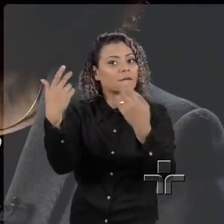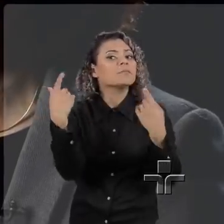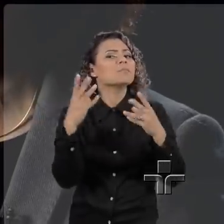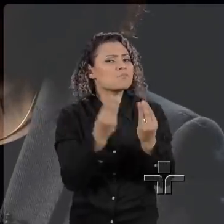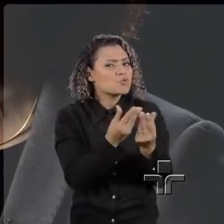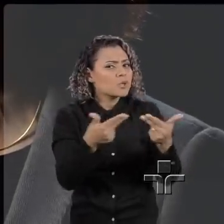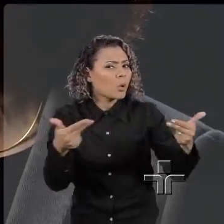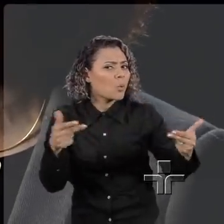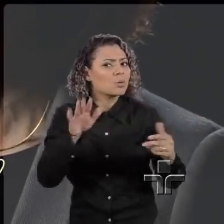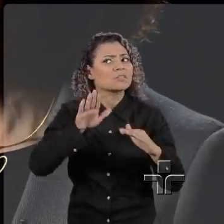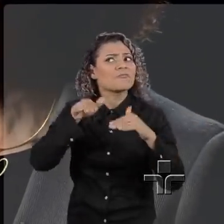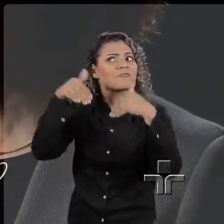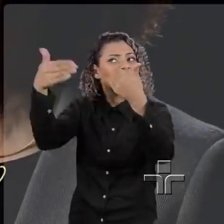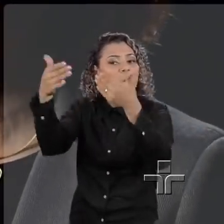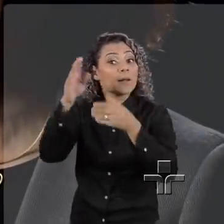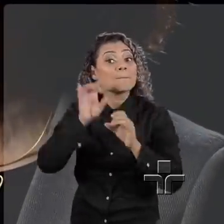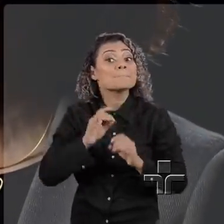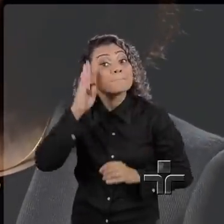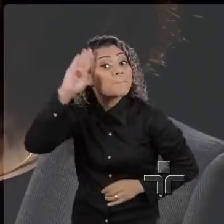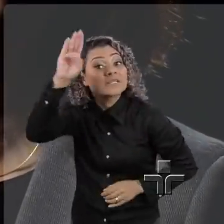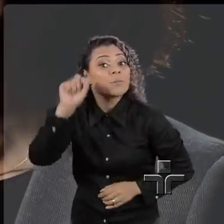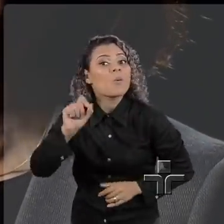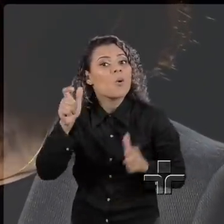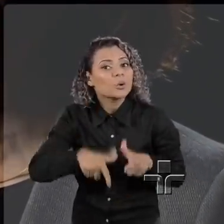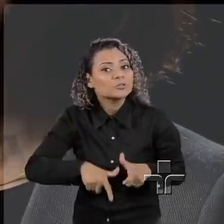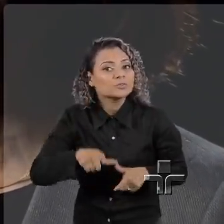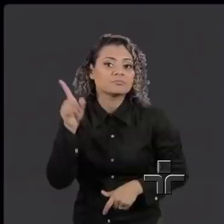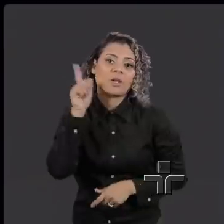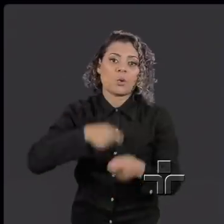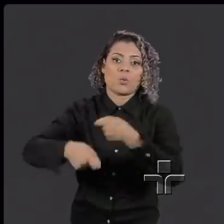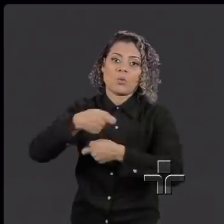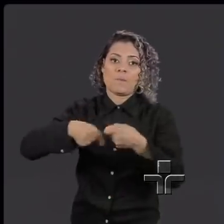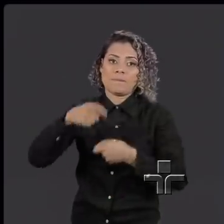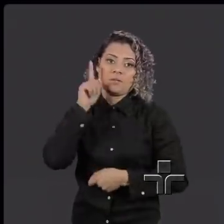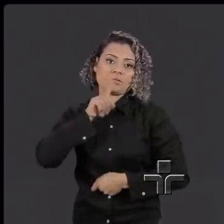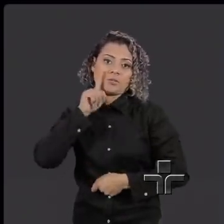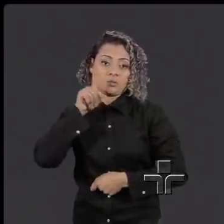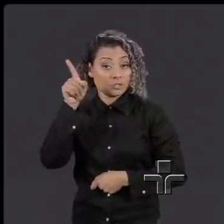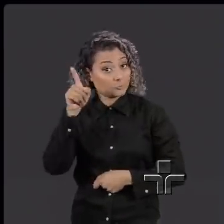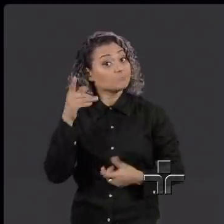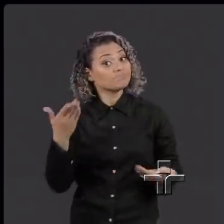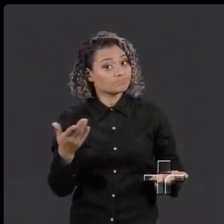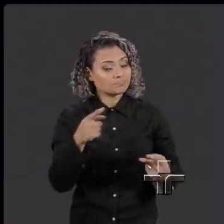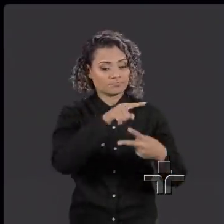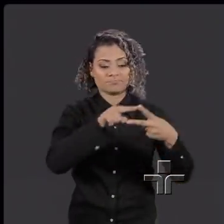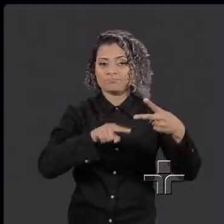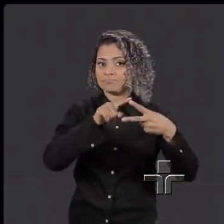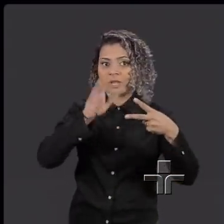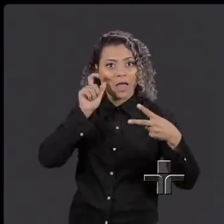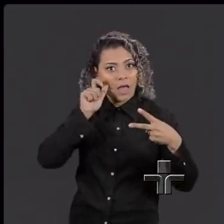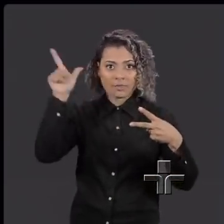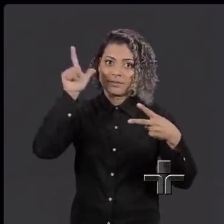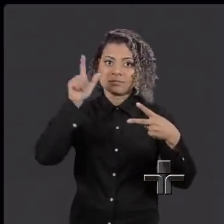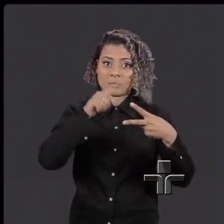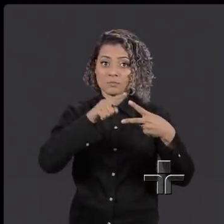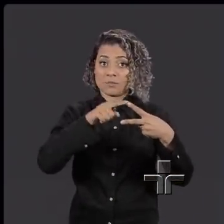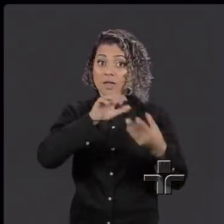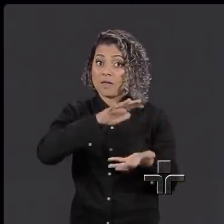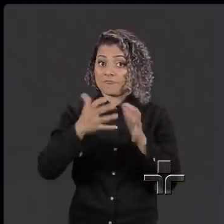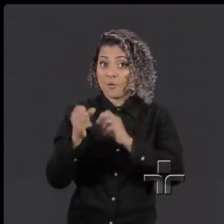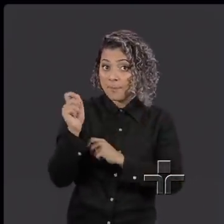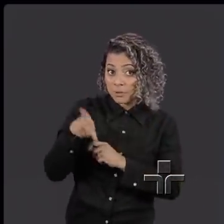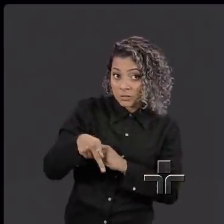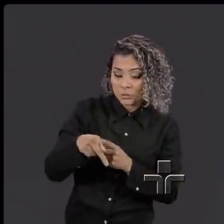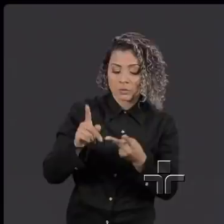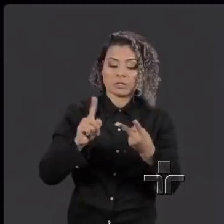coisa acontecendo lá fora, especialmente na economia dos Estados Unidos. Então, 2 focos de atenção: reforma da Previdência